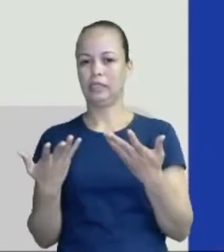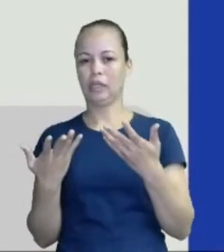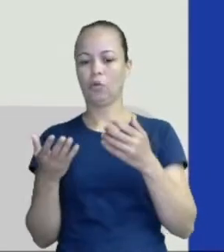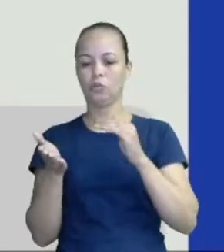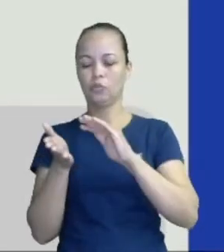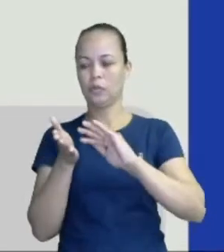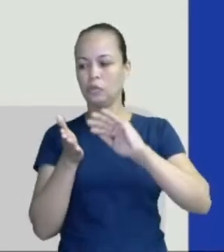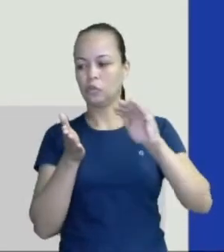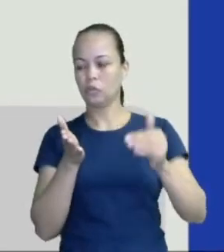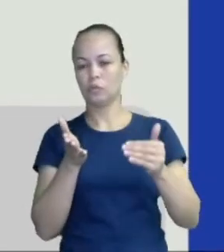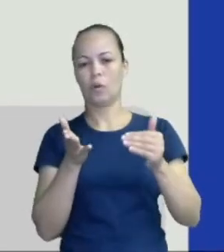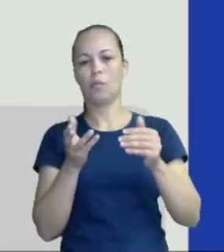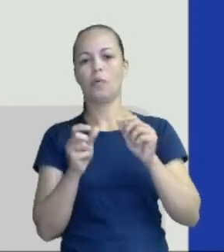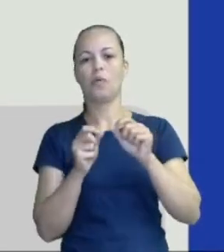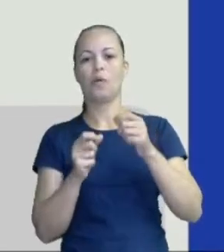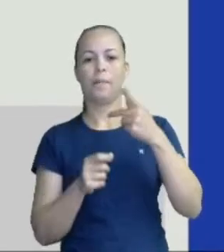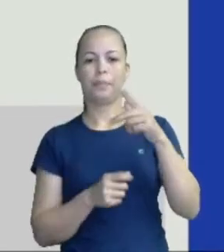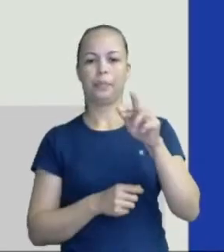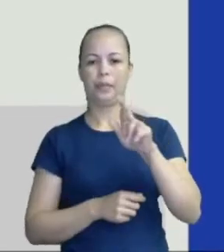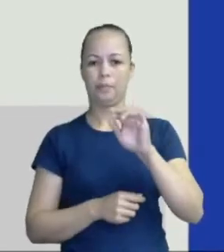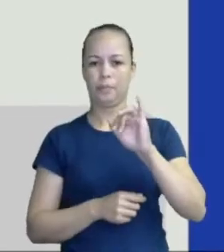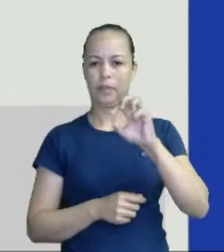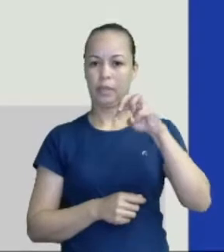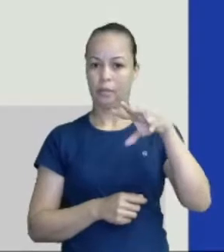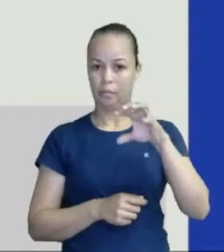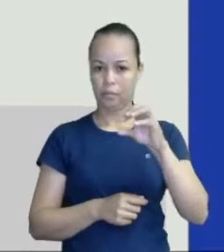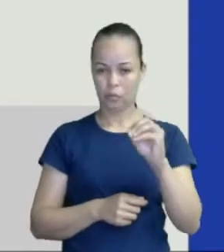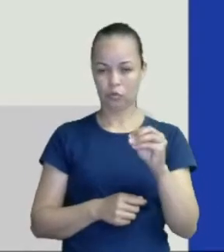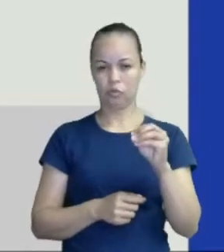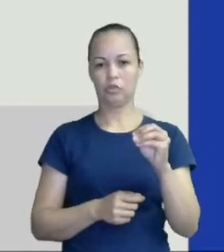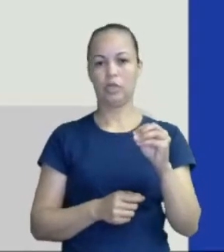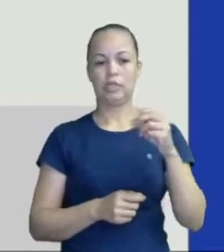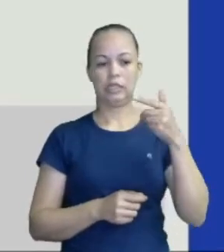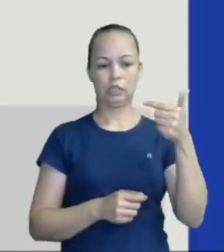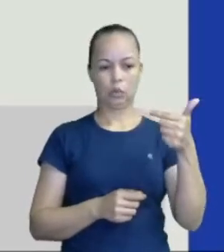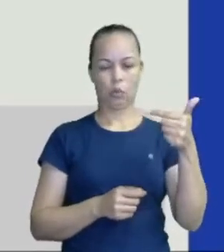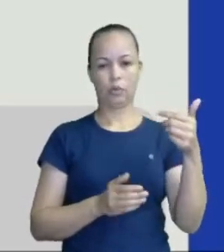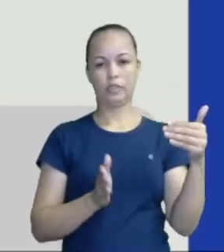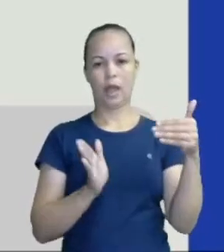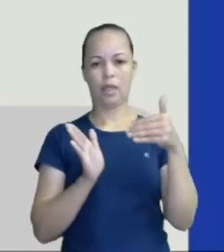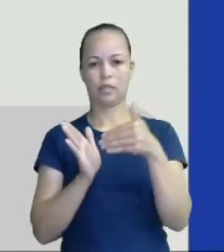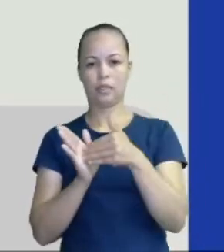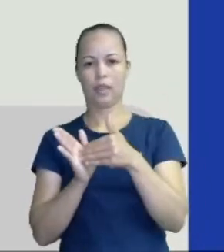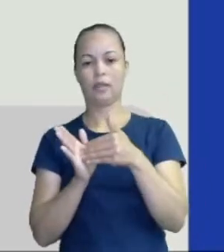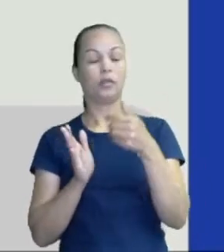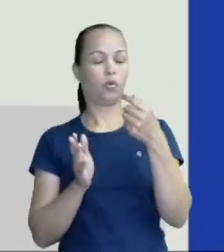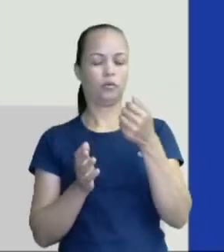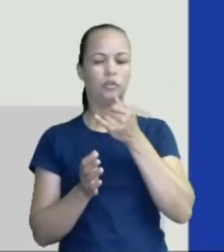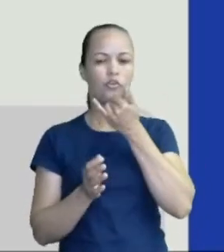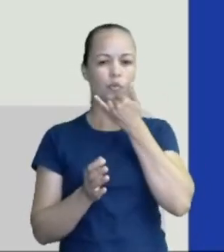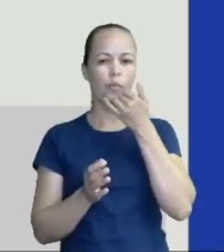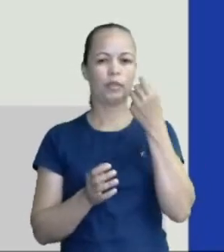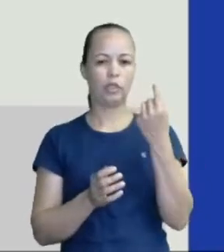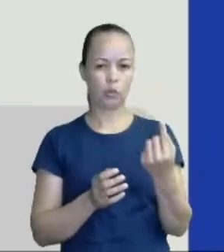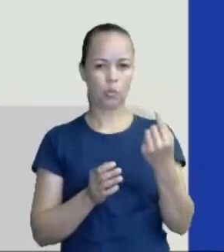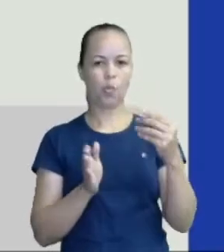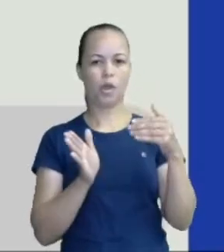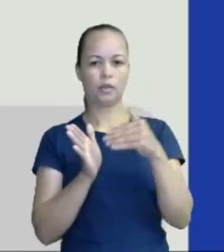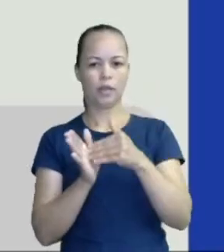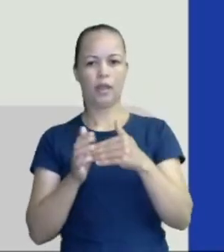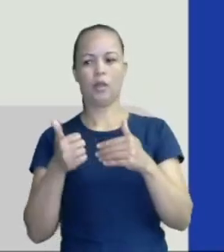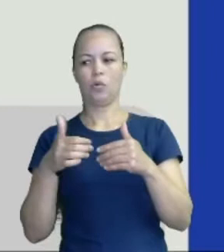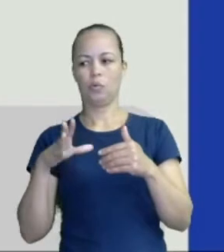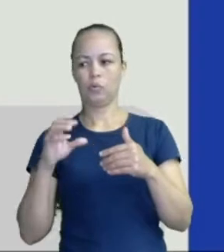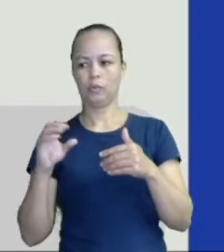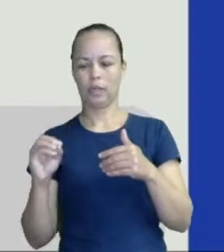primos de 2 até o 100, tá certo? De 1 até o 100. Professora, eu notei que a